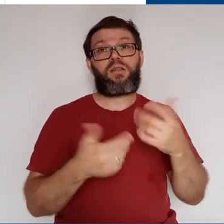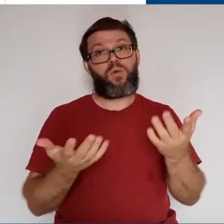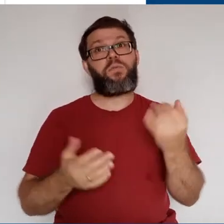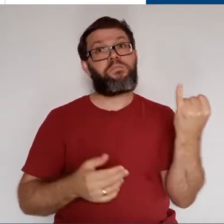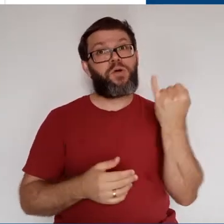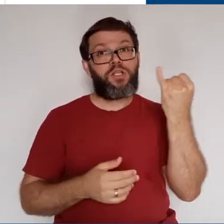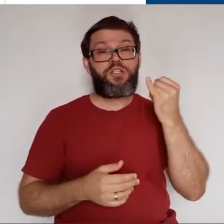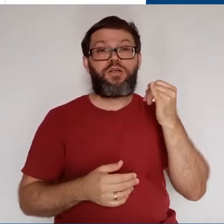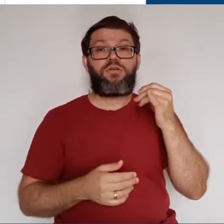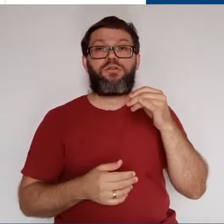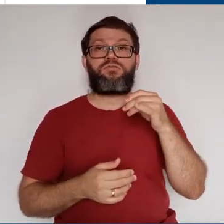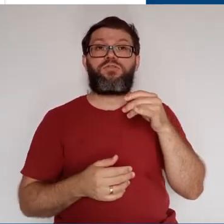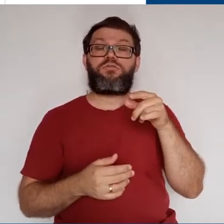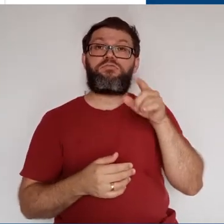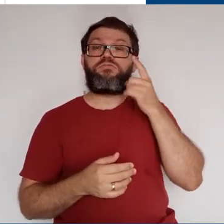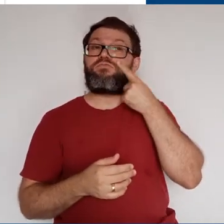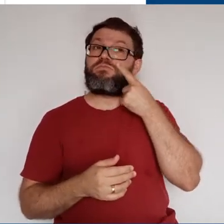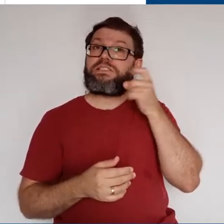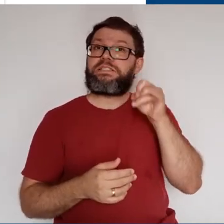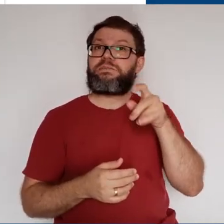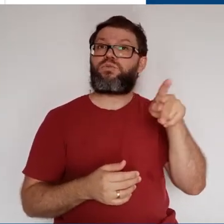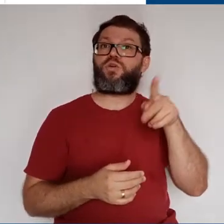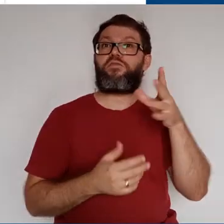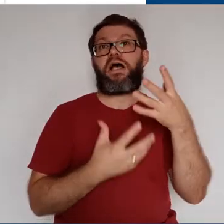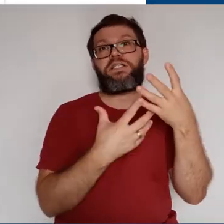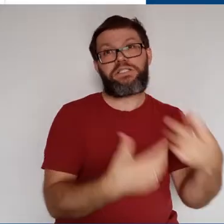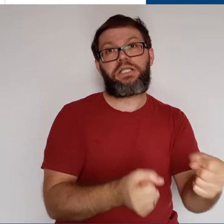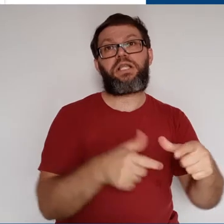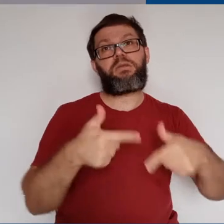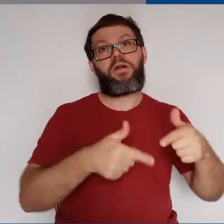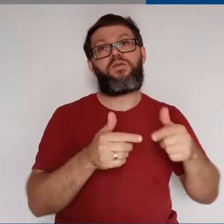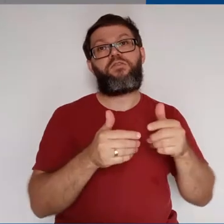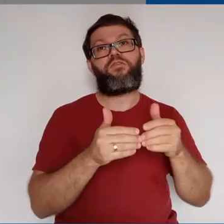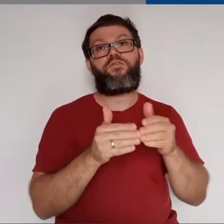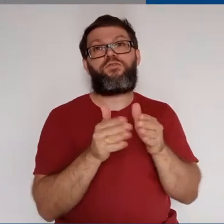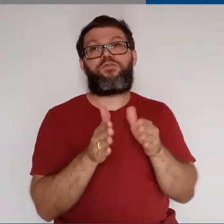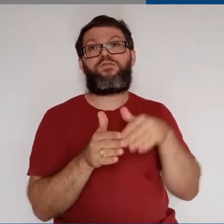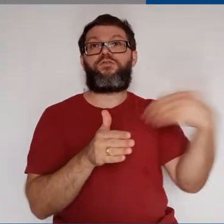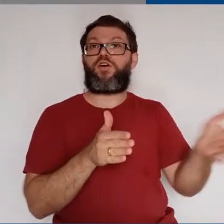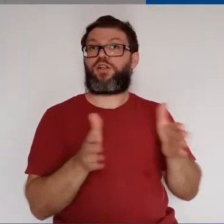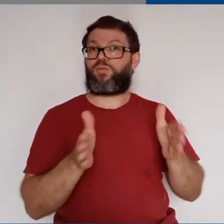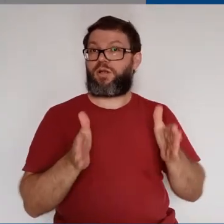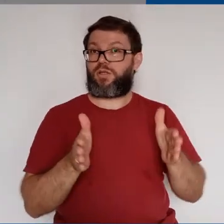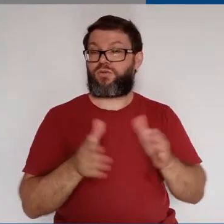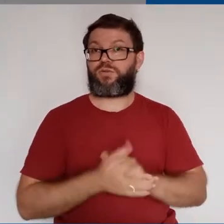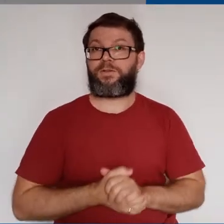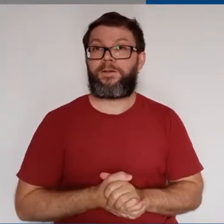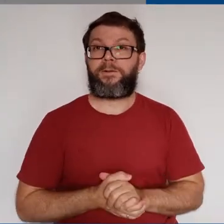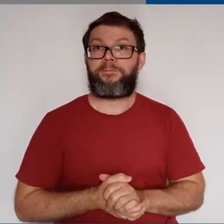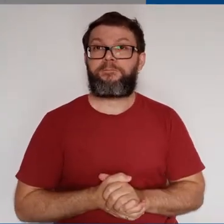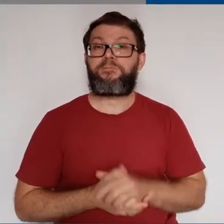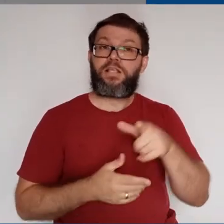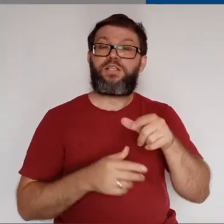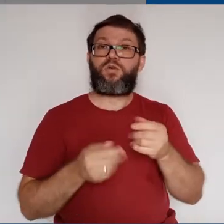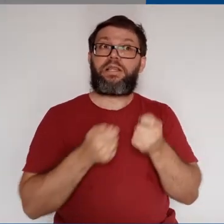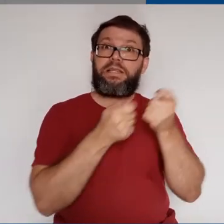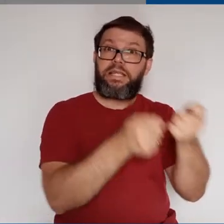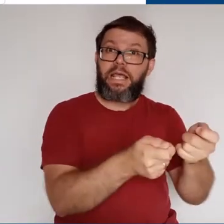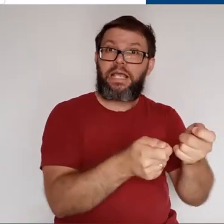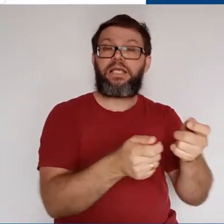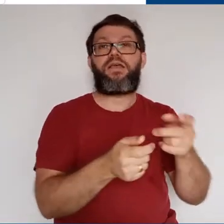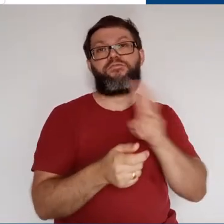então é importante sempre verificar se ele vai aceitar trabalhos fora do prazo. Assim que eu clico em entregar, a classificação da atividade muda